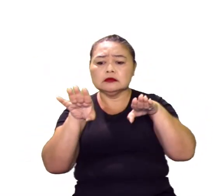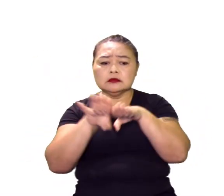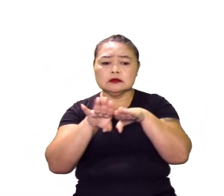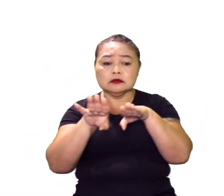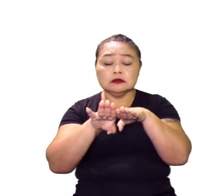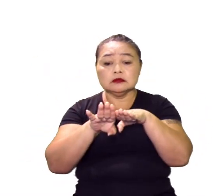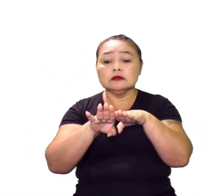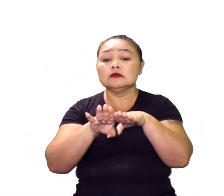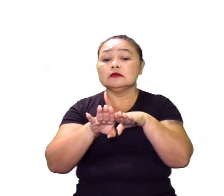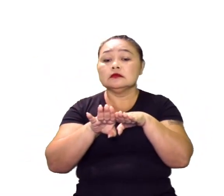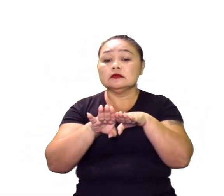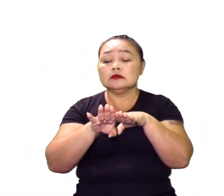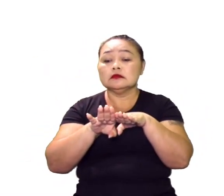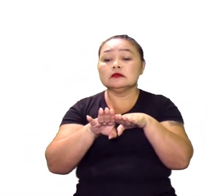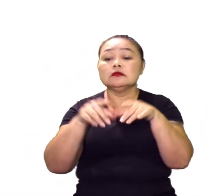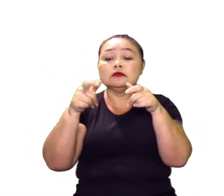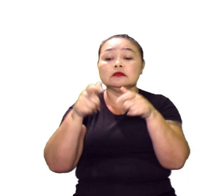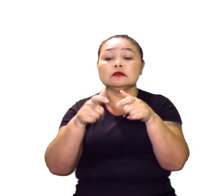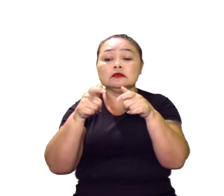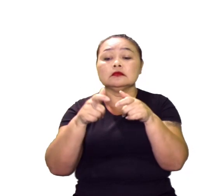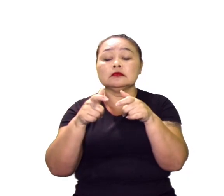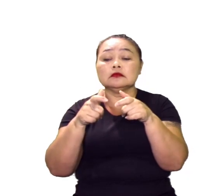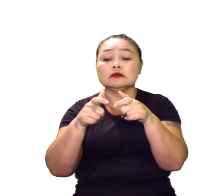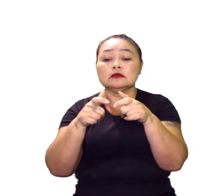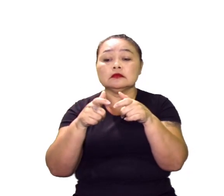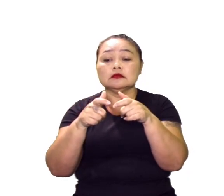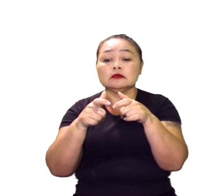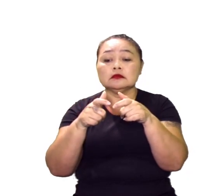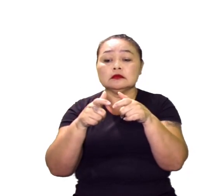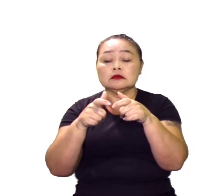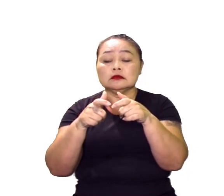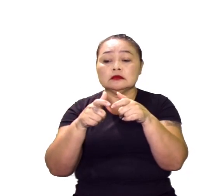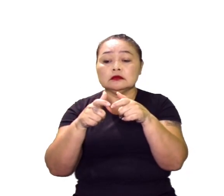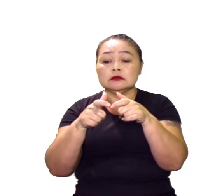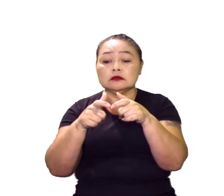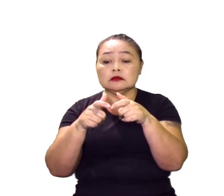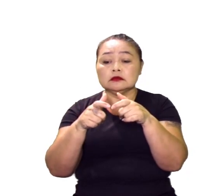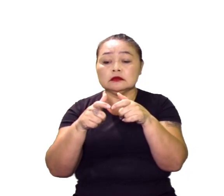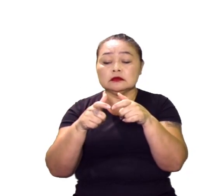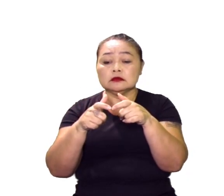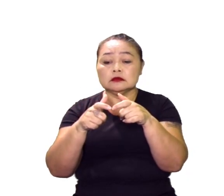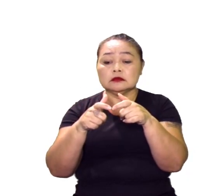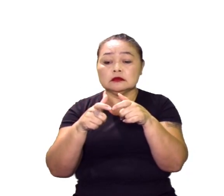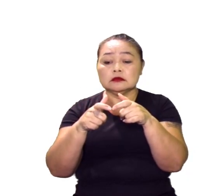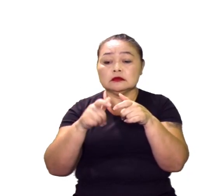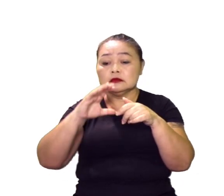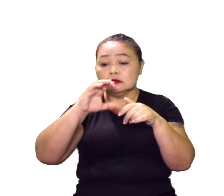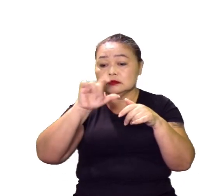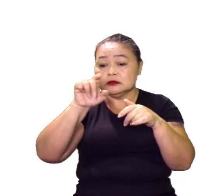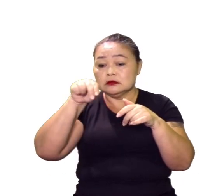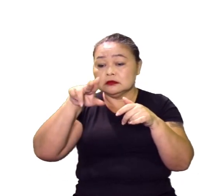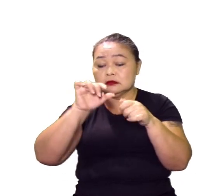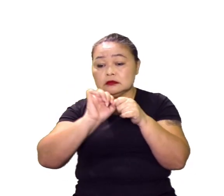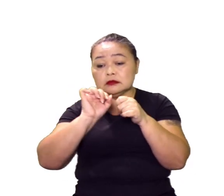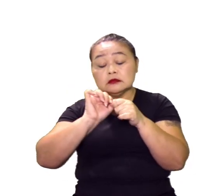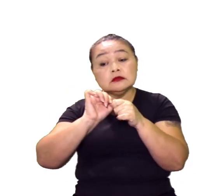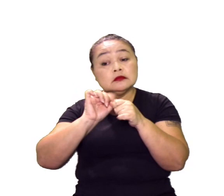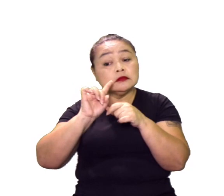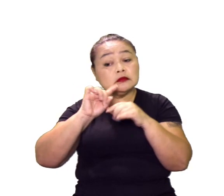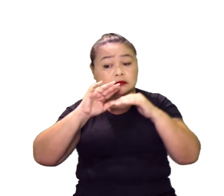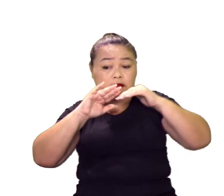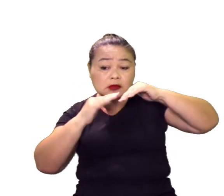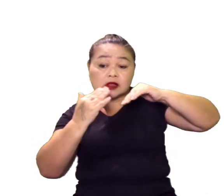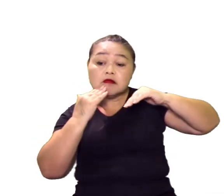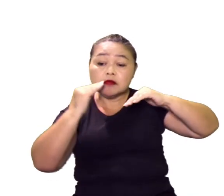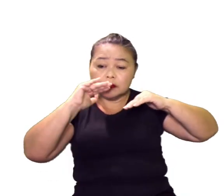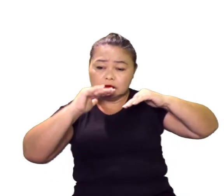superfícies tabulares, estão localizadas e elas se apresentam em formas de colinas e o